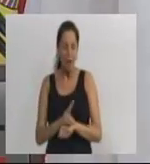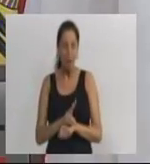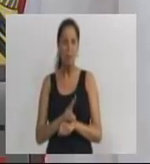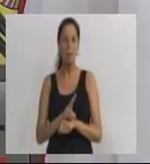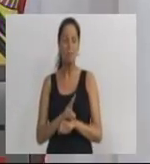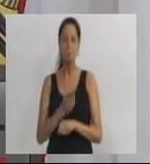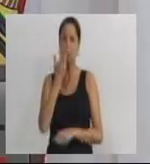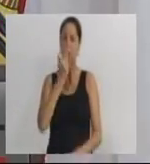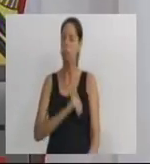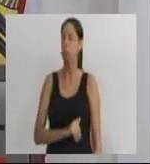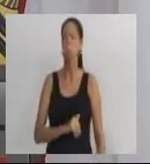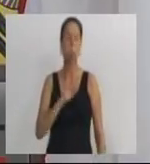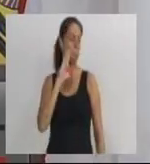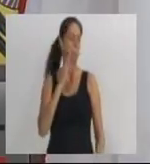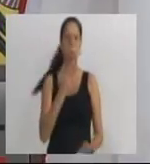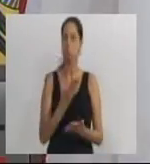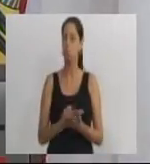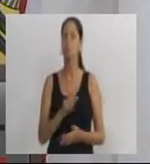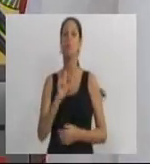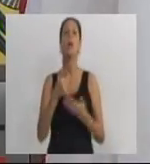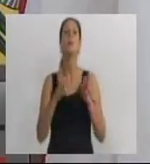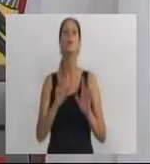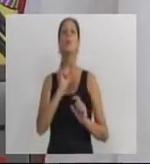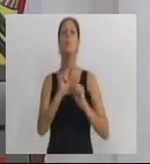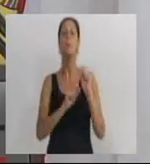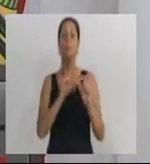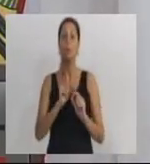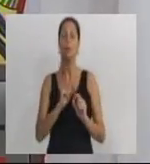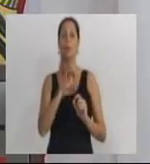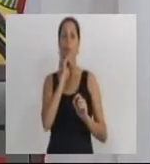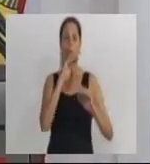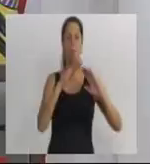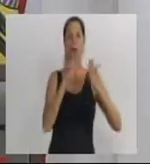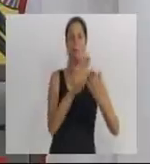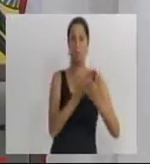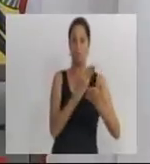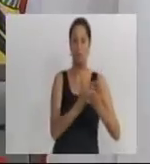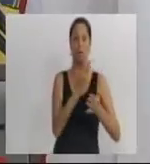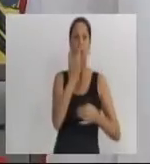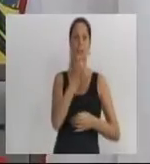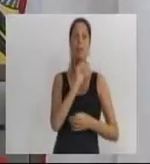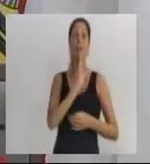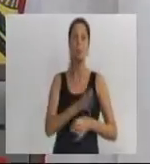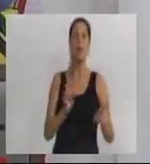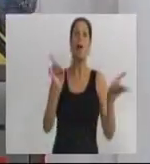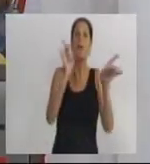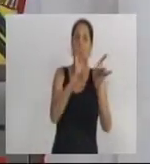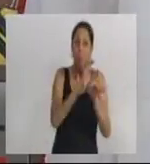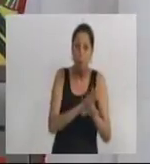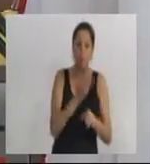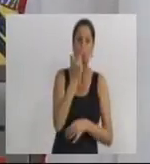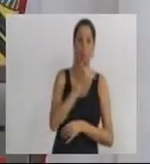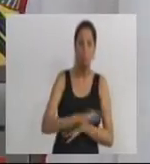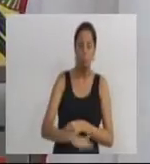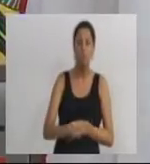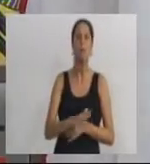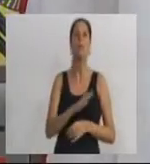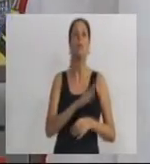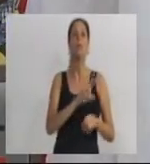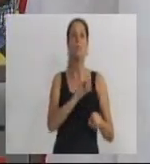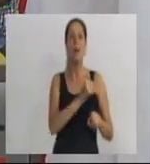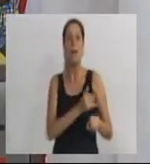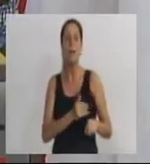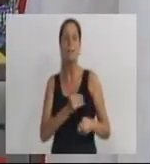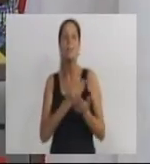3 mil vagas. O que abriu foi crianças que saíram da creche e foram para a escola, para o ensino regular. Isso